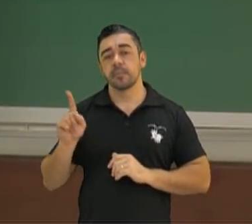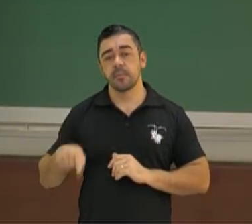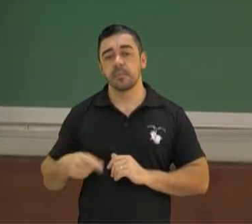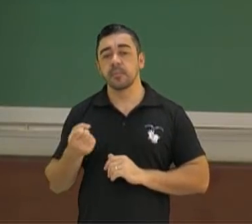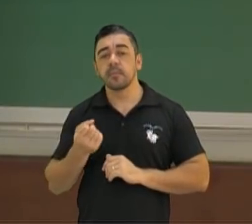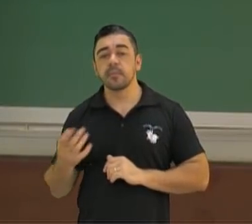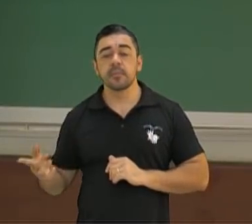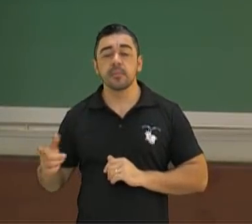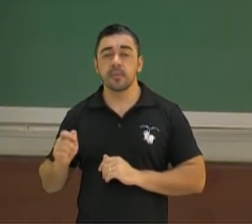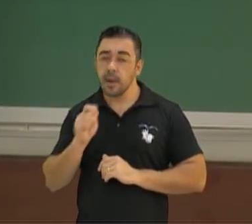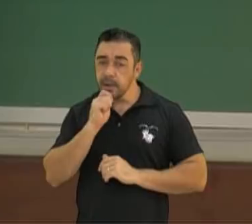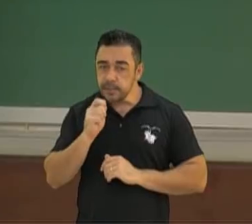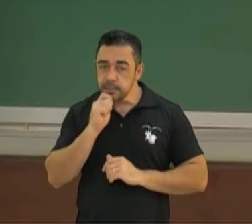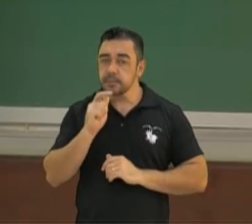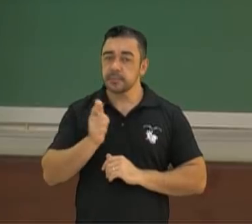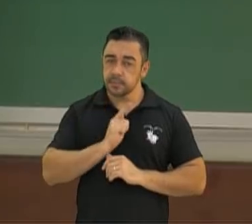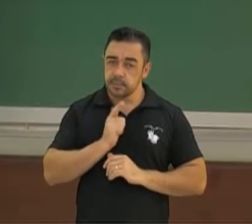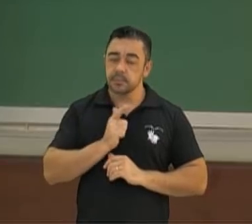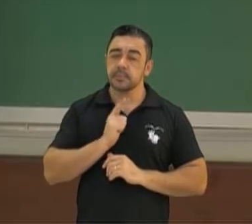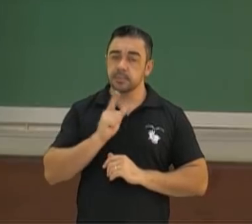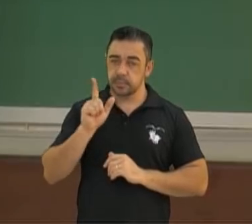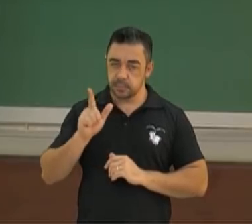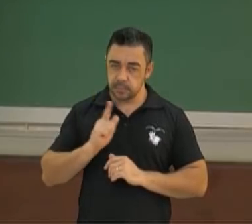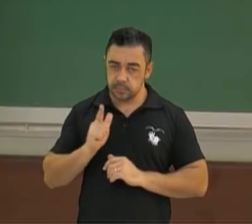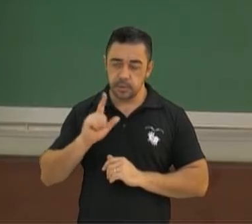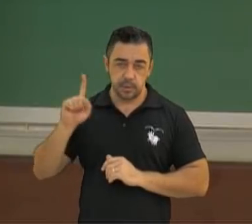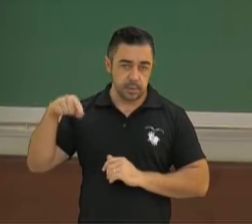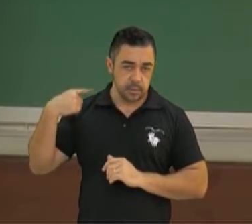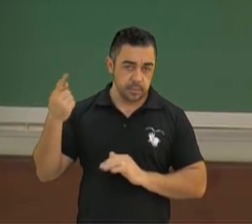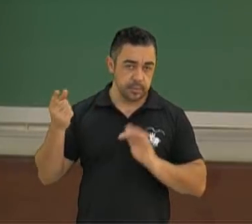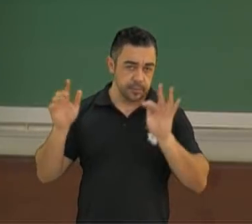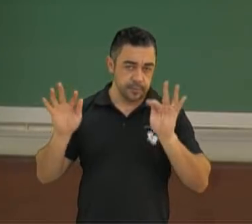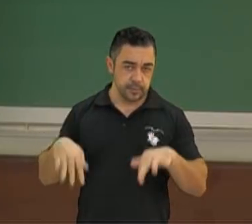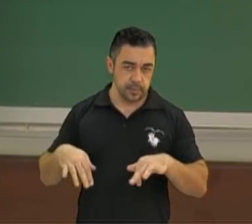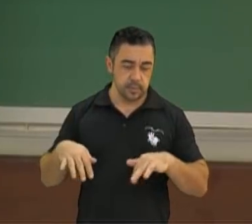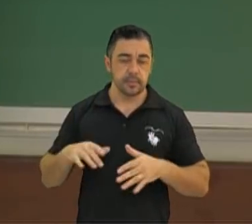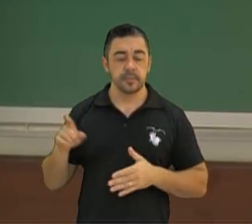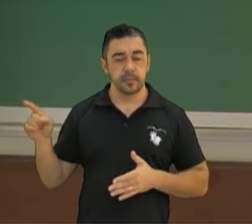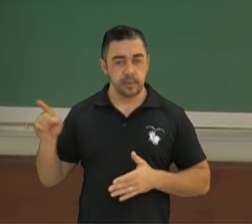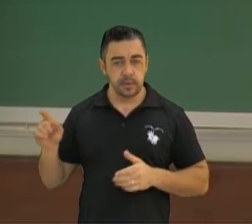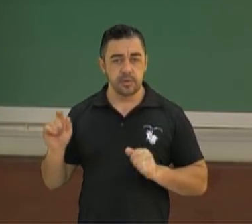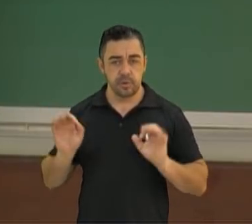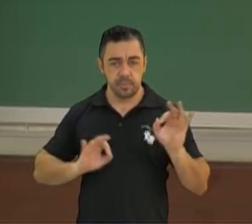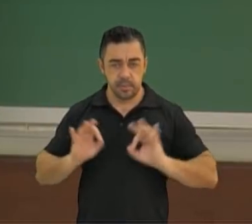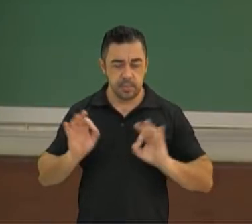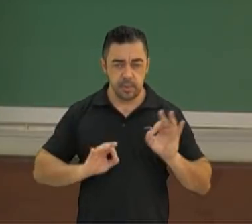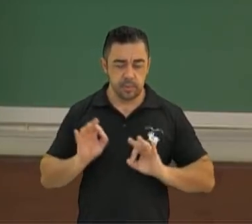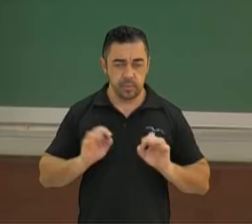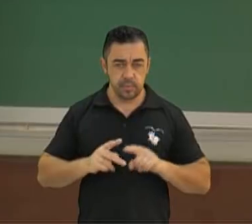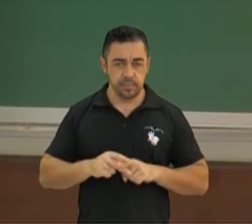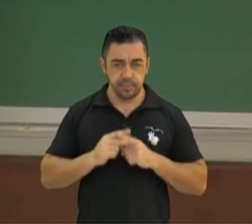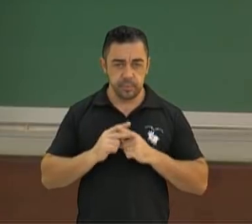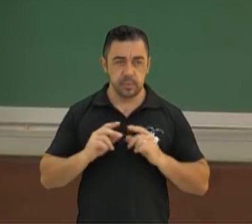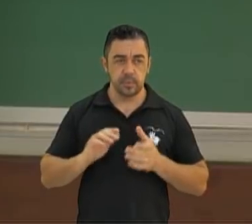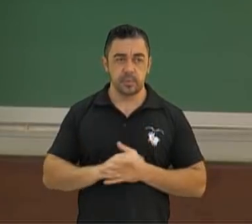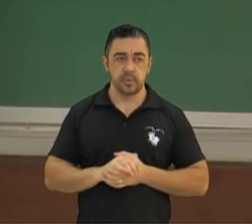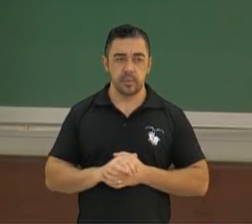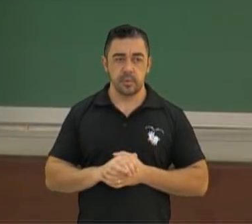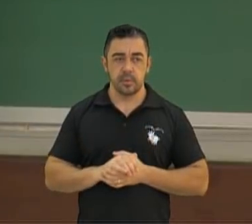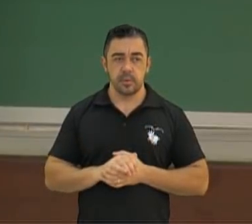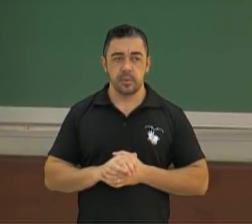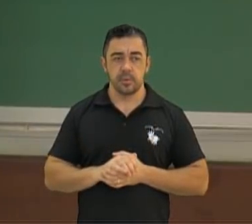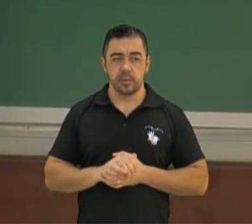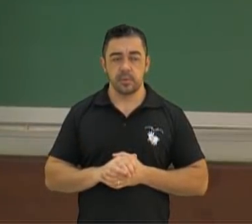é quantos metros de fio vai sobrar depois que ele realizar as instalações. Então,